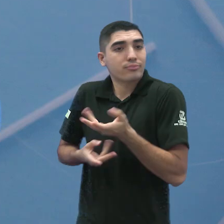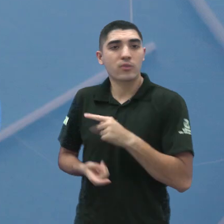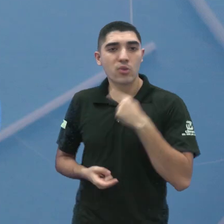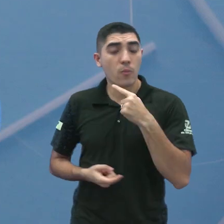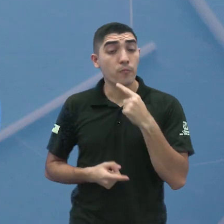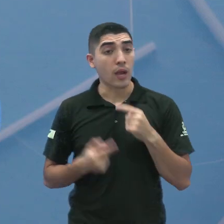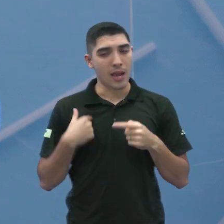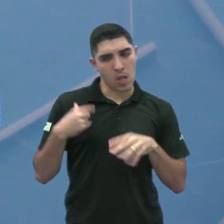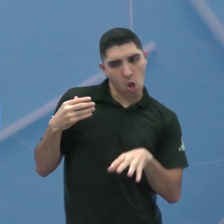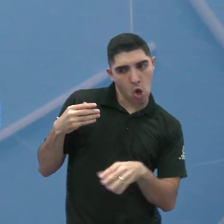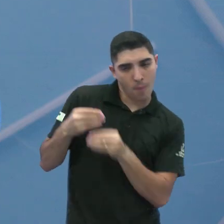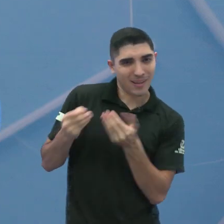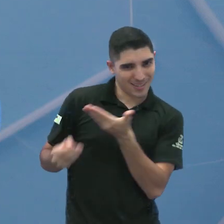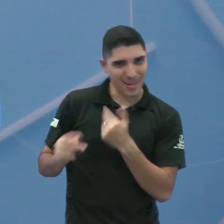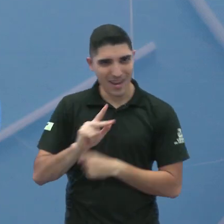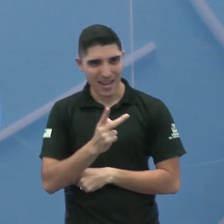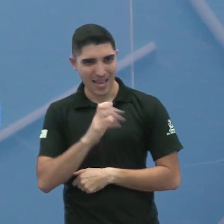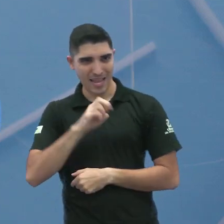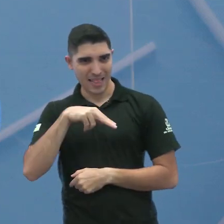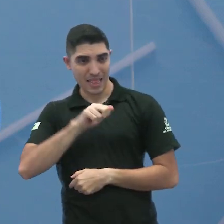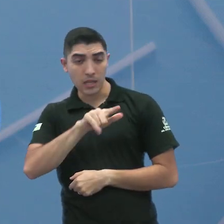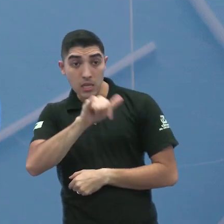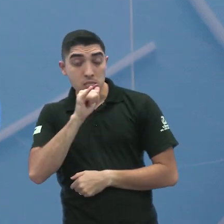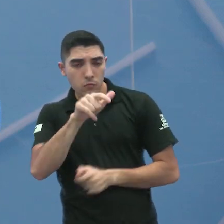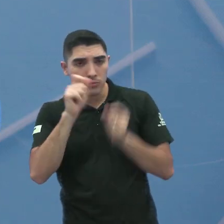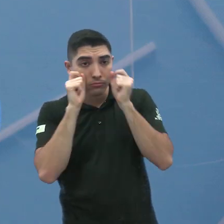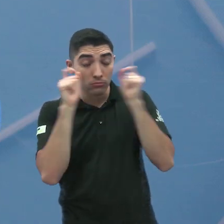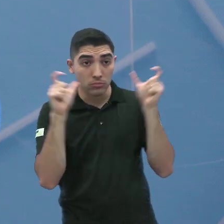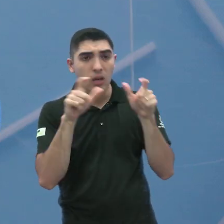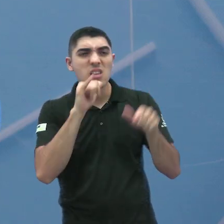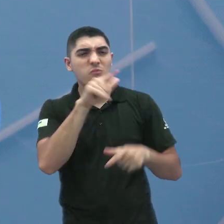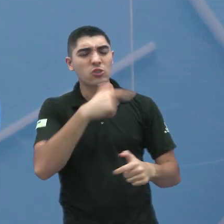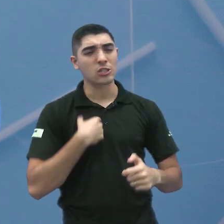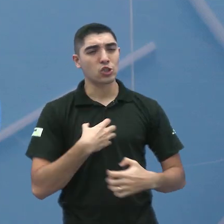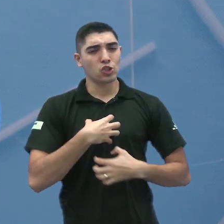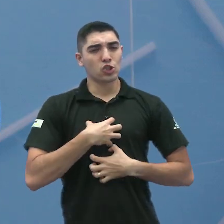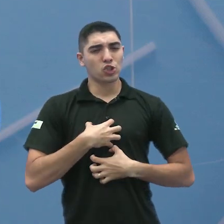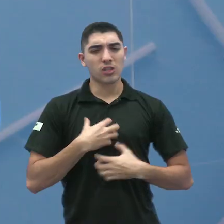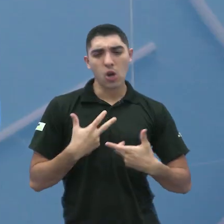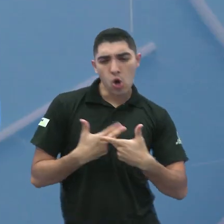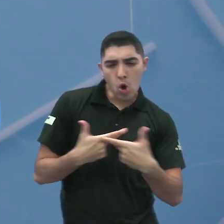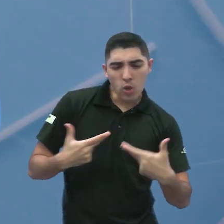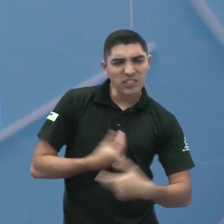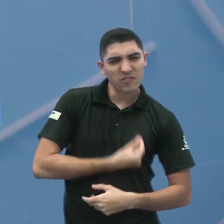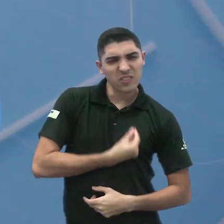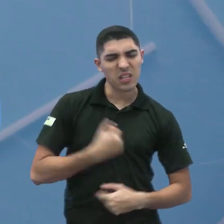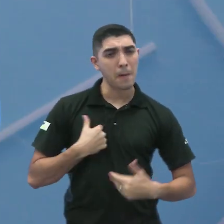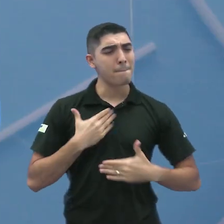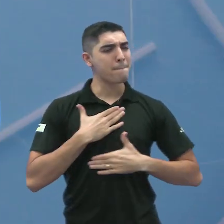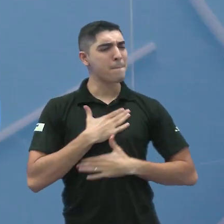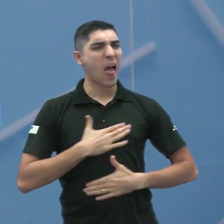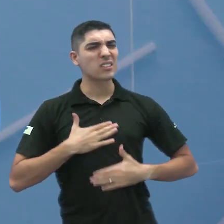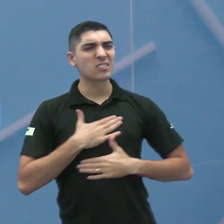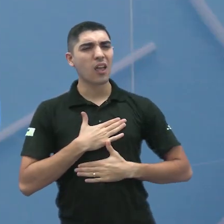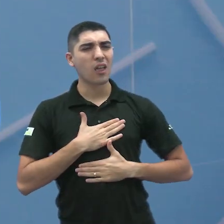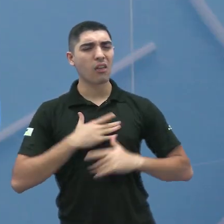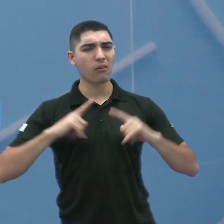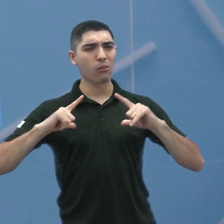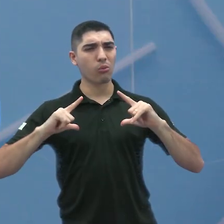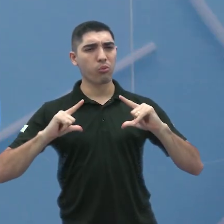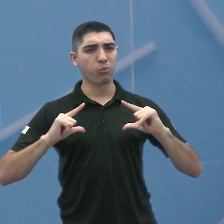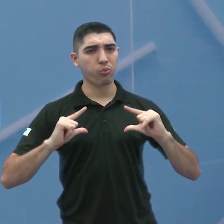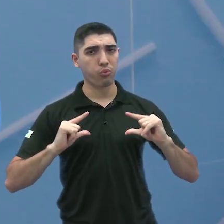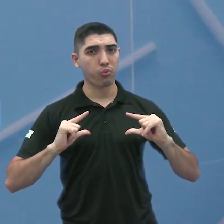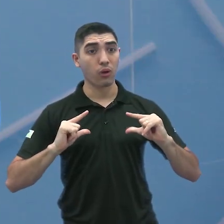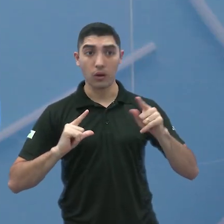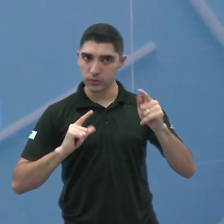Helena falou, um sinal de alerta: se você começou a ter menos prazer na vida em geral, nas coisas que te davam prazer